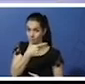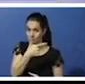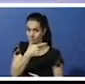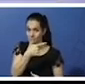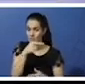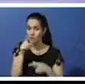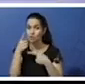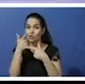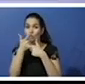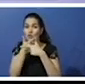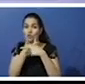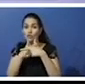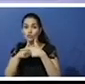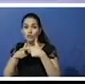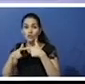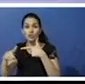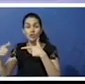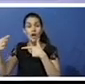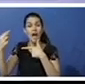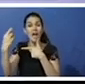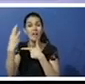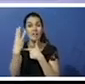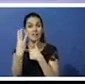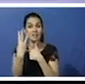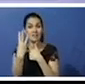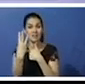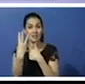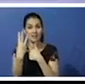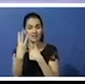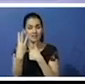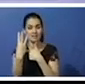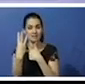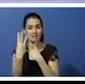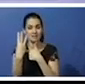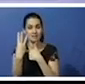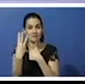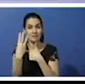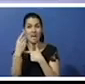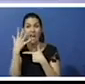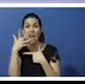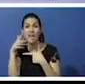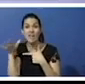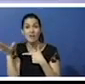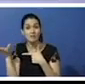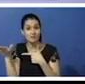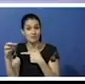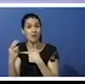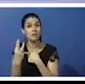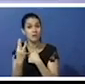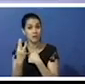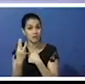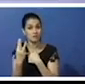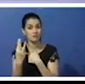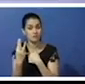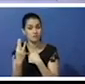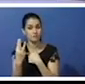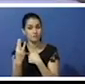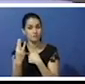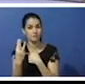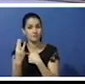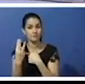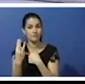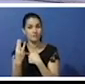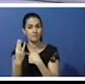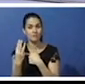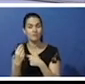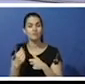dinossauros e dividi, eu reparti por 3 crianças, que são os netos